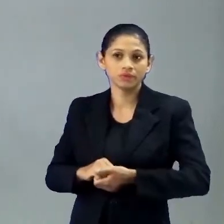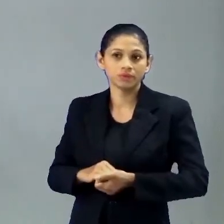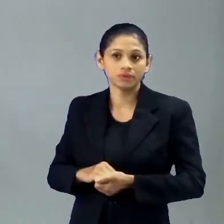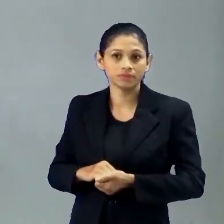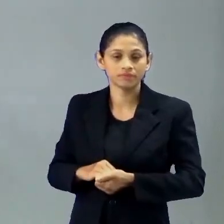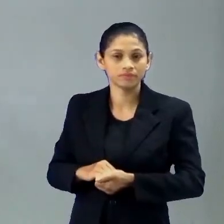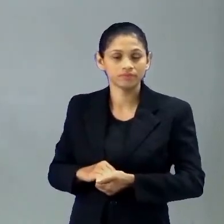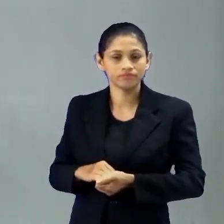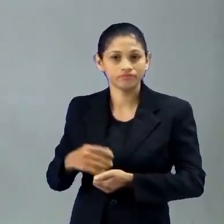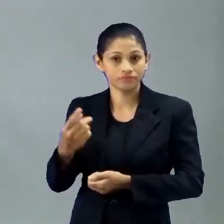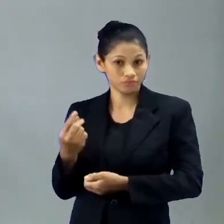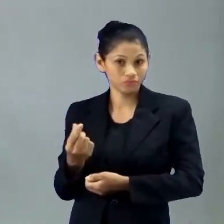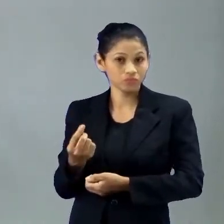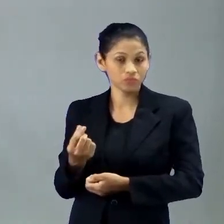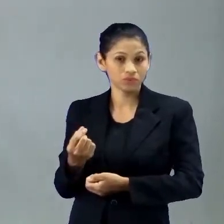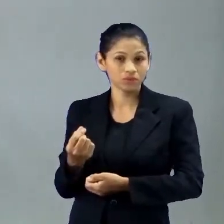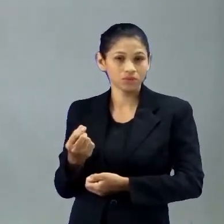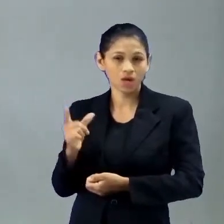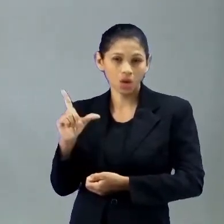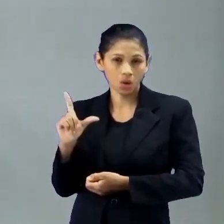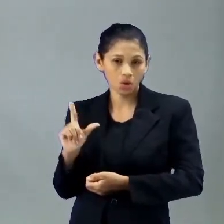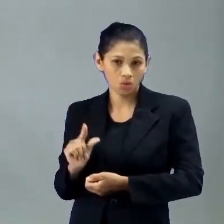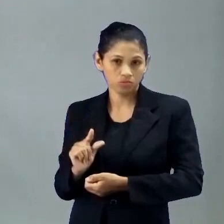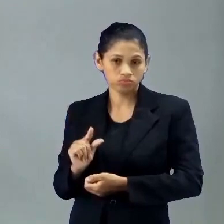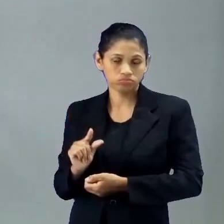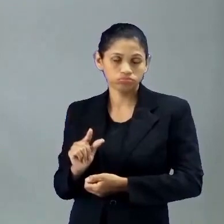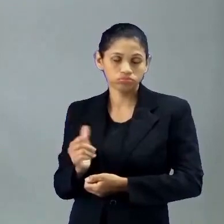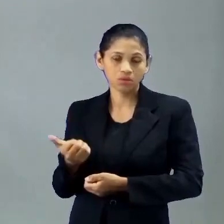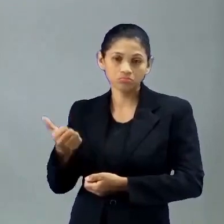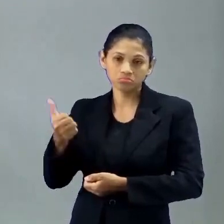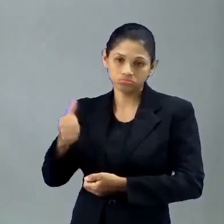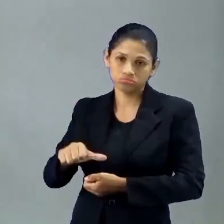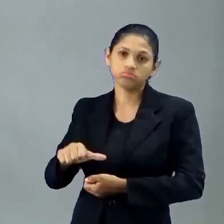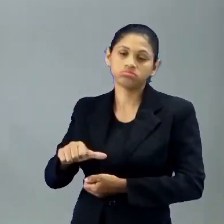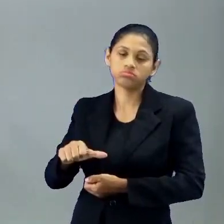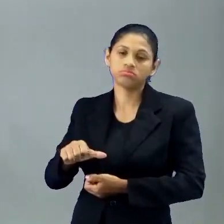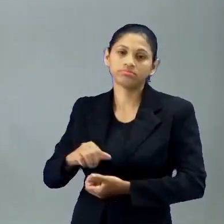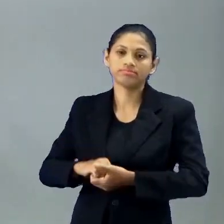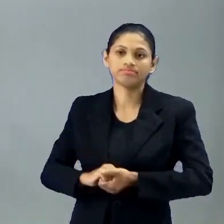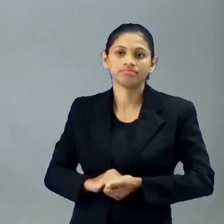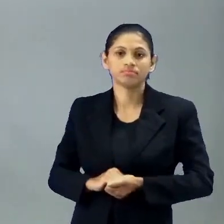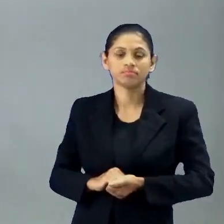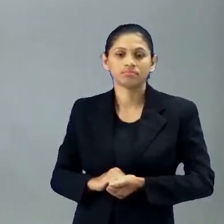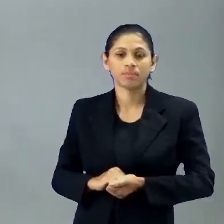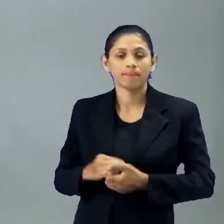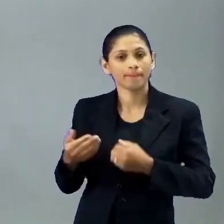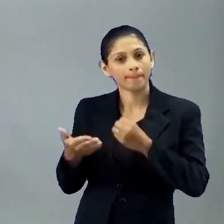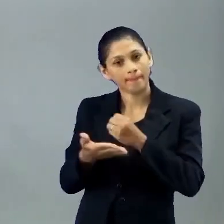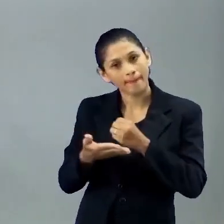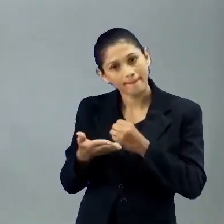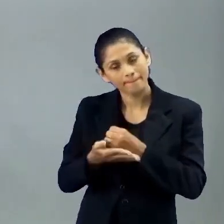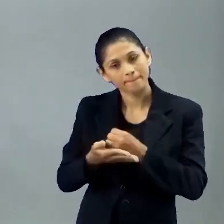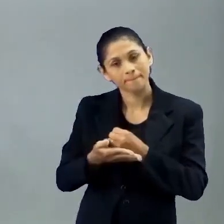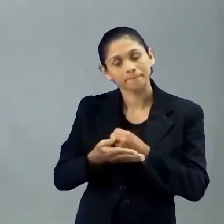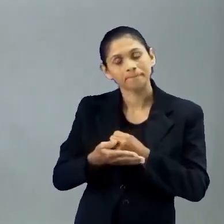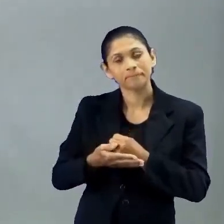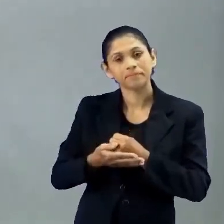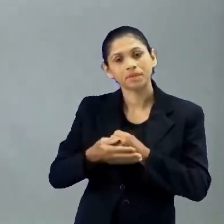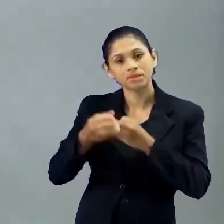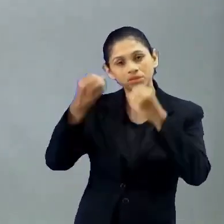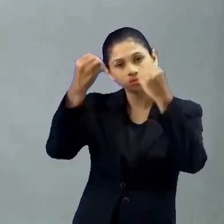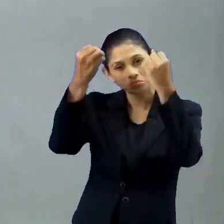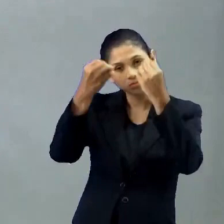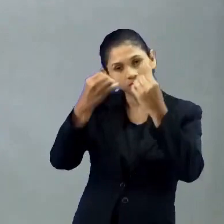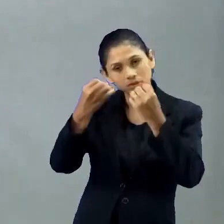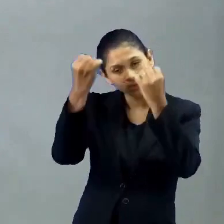acabam sendo, digamos assim, os aspectos negativos dessa reforma agrária. Com base na minha explicação, vamos